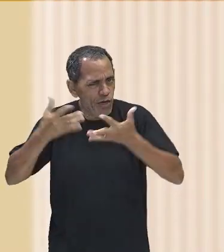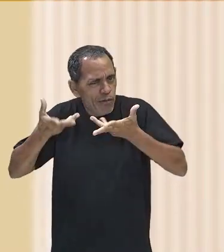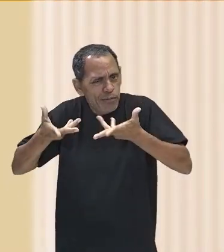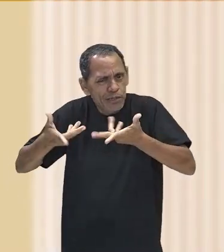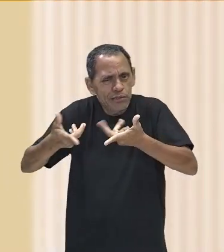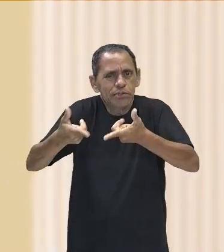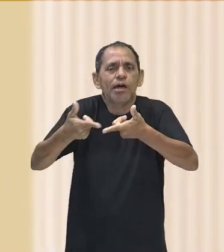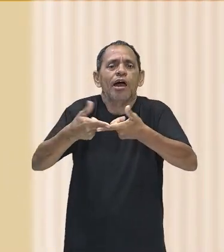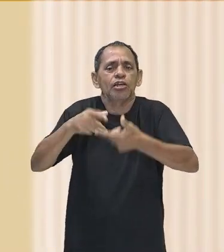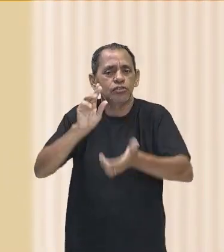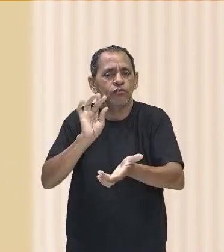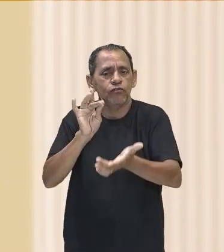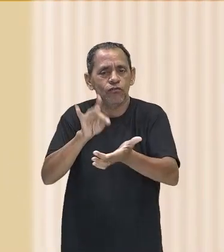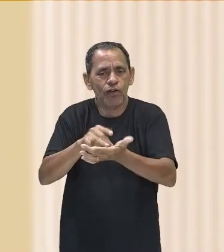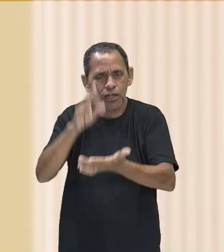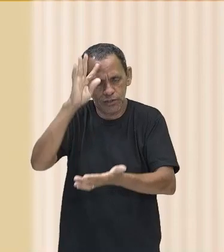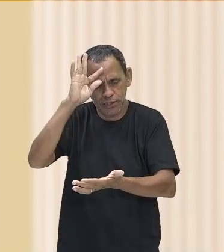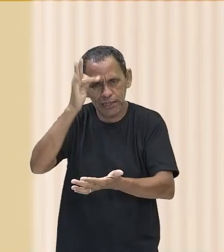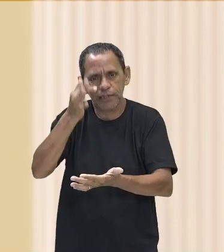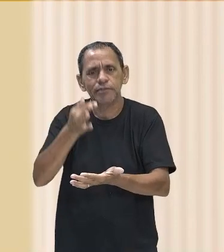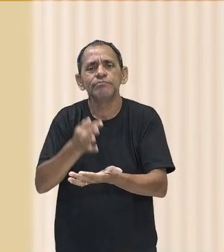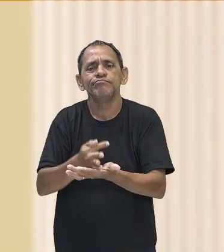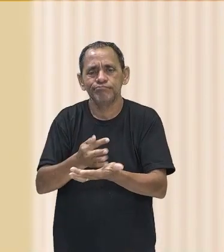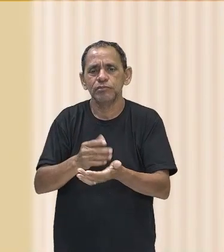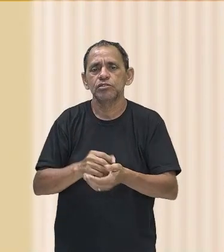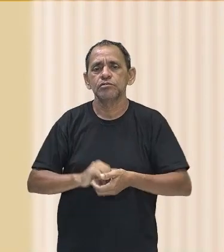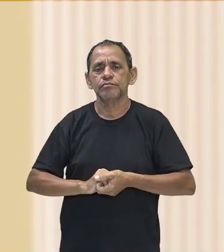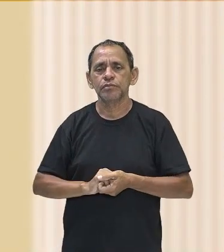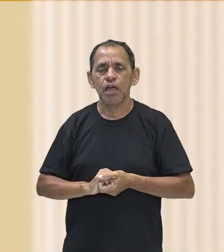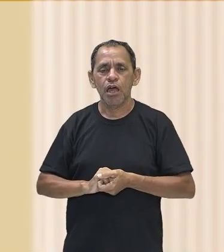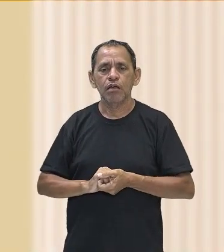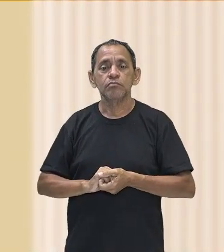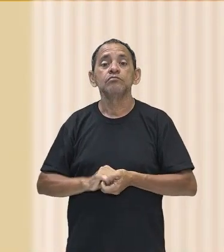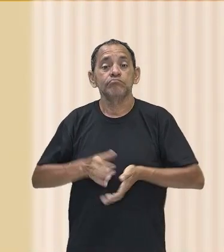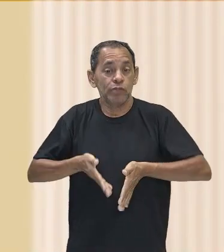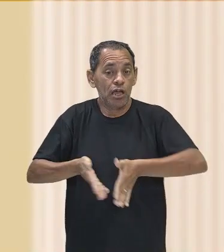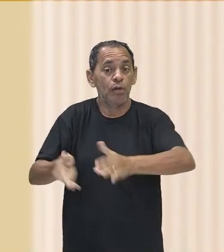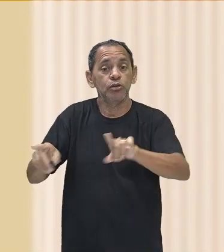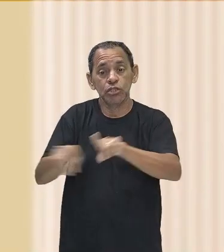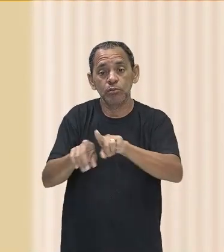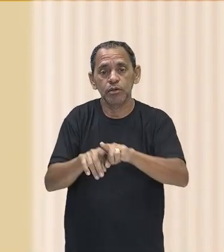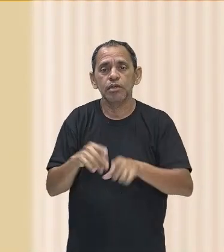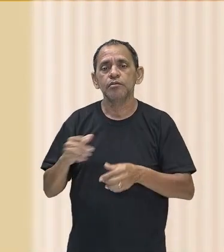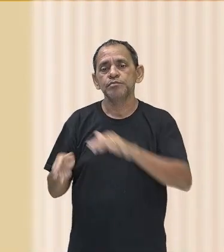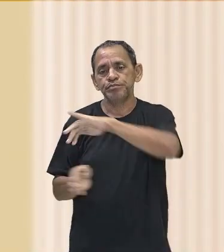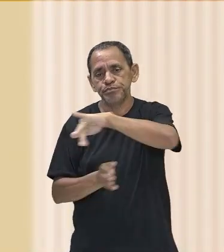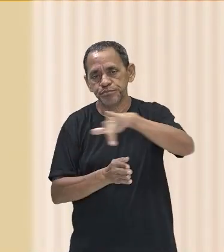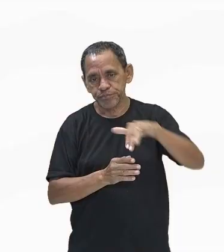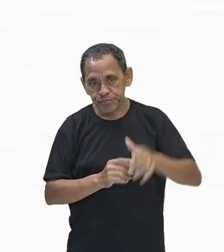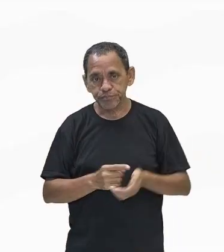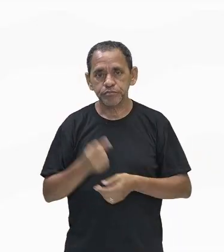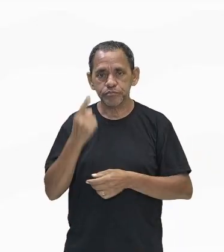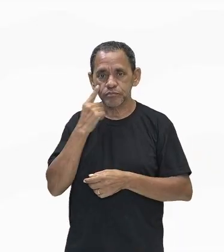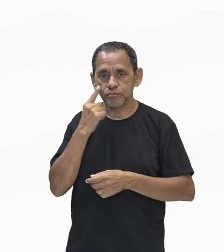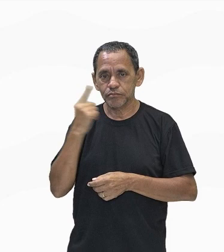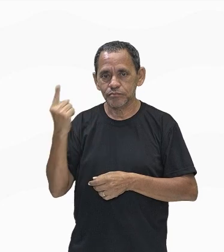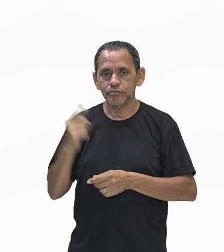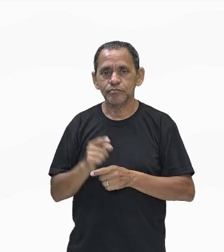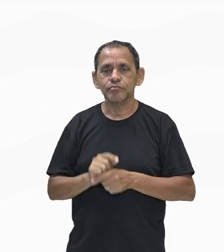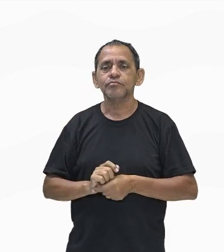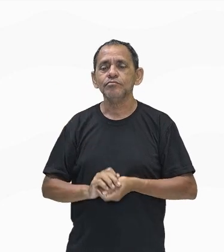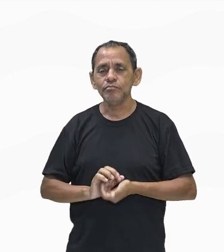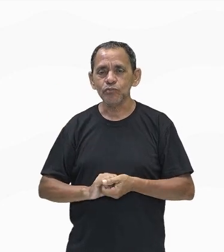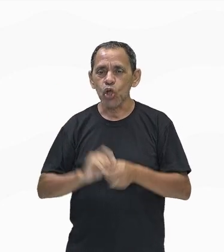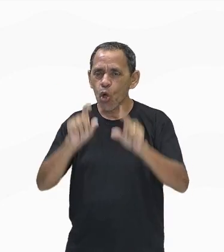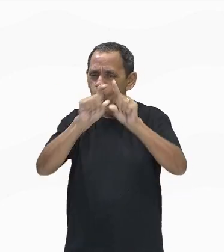certeza facilita bastante a nossa jornada, tá? Aí eu mostro para vocês agora, né, uma chargezinha, uma